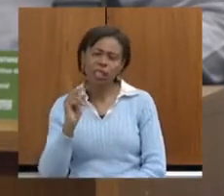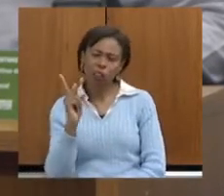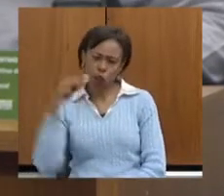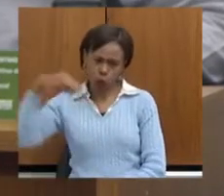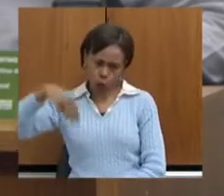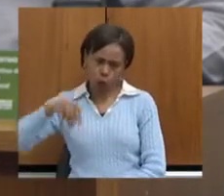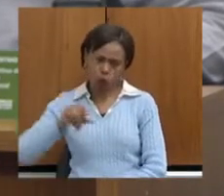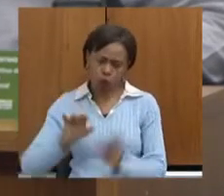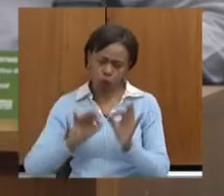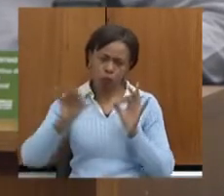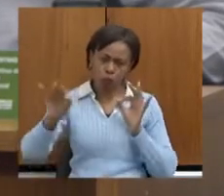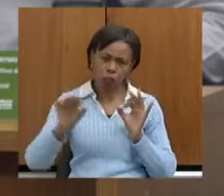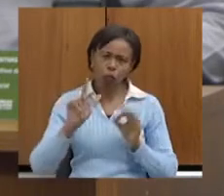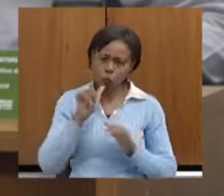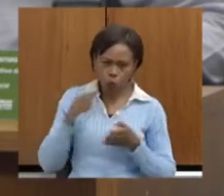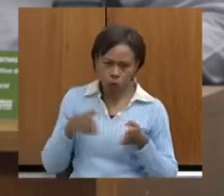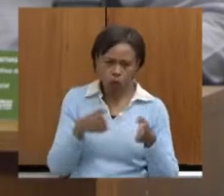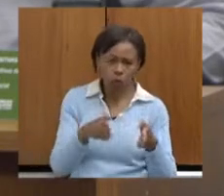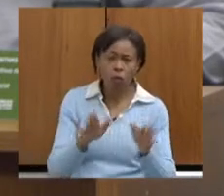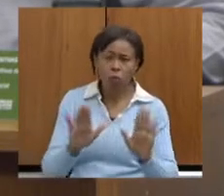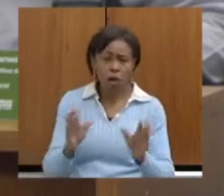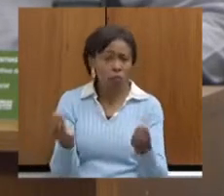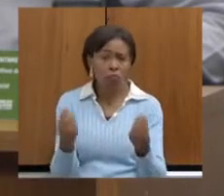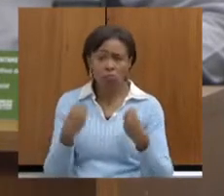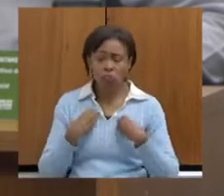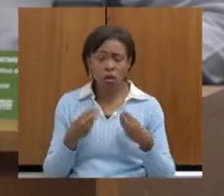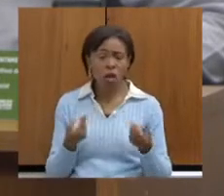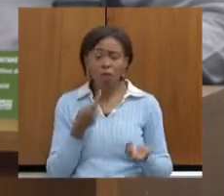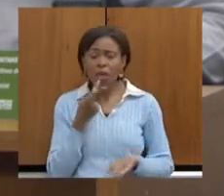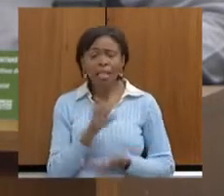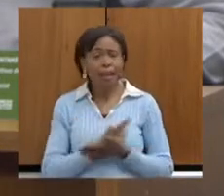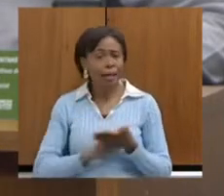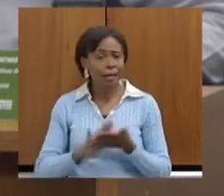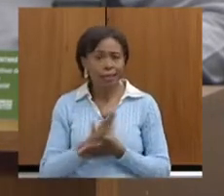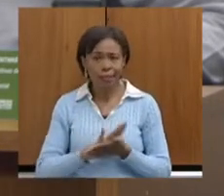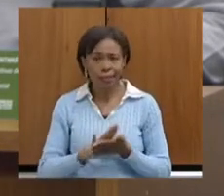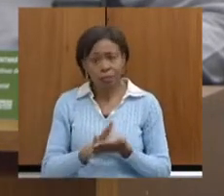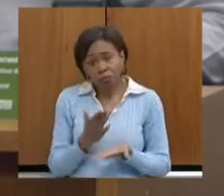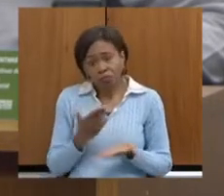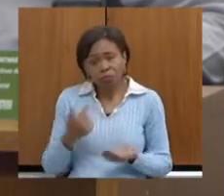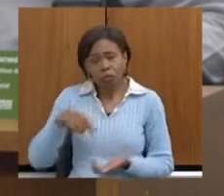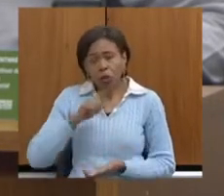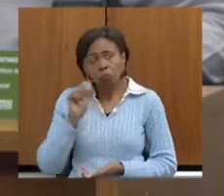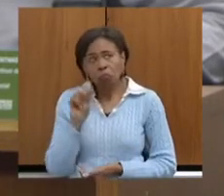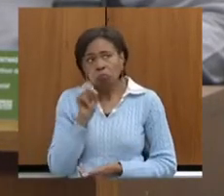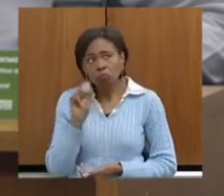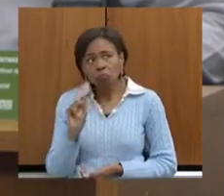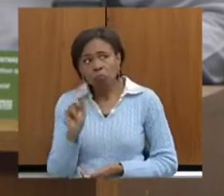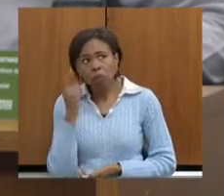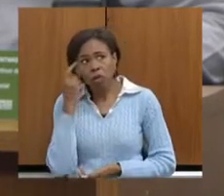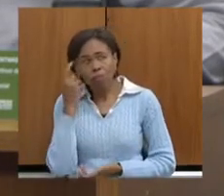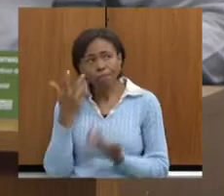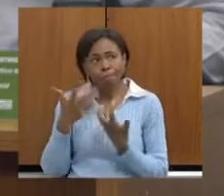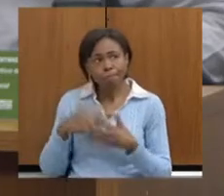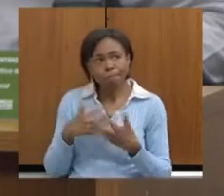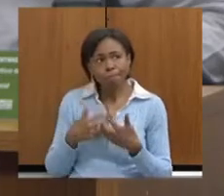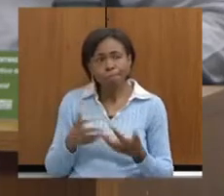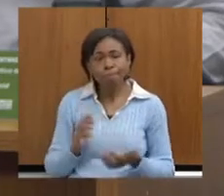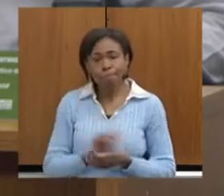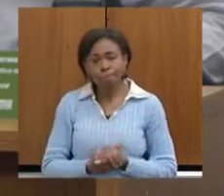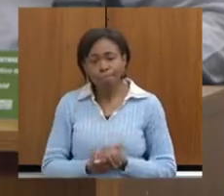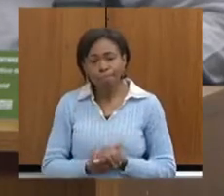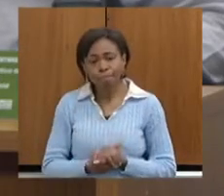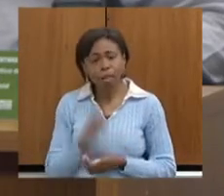né não nada de sinta aconteceu e a gente fica com aquela dúvida né né álcool a gente vê